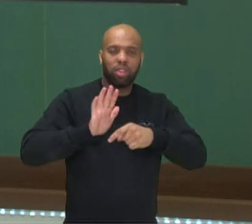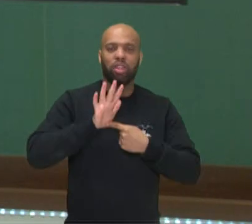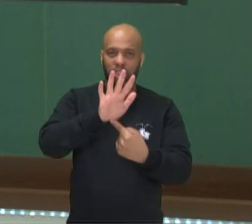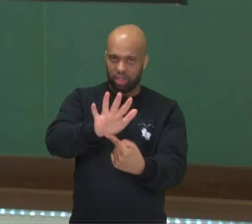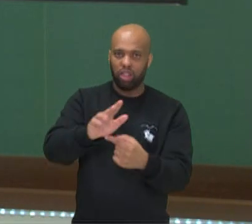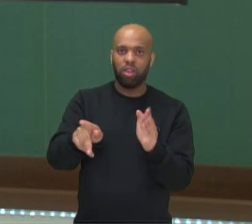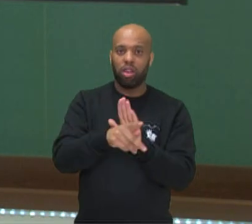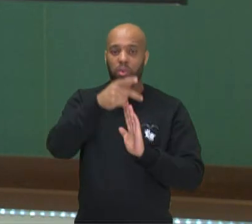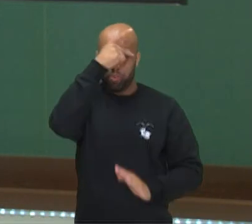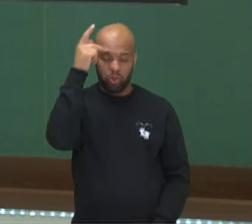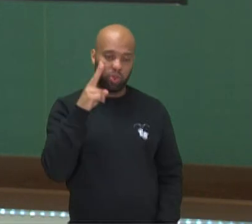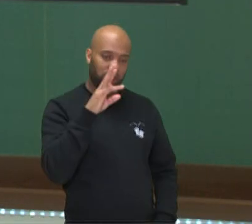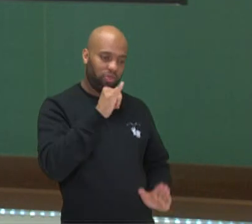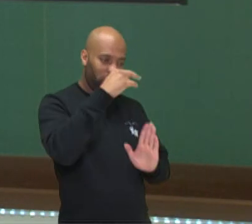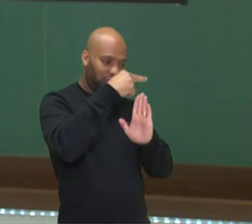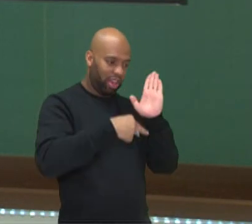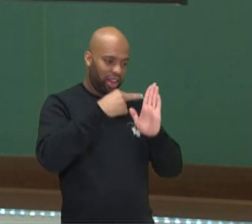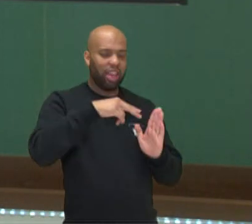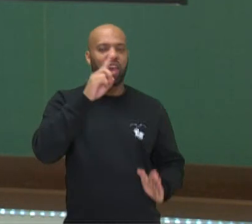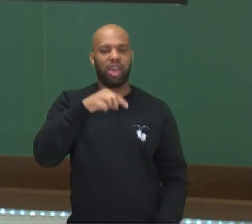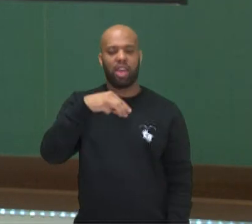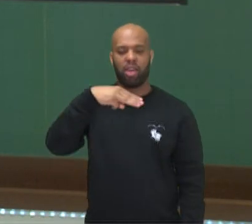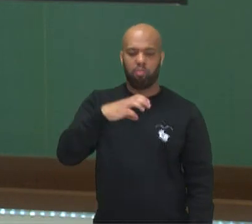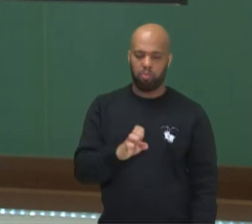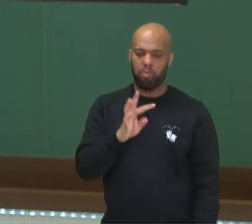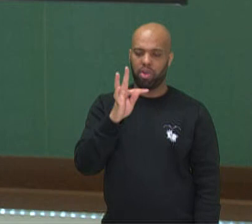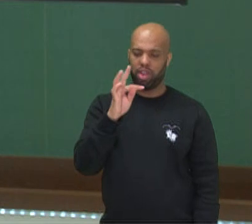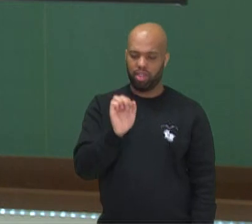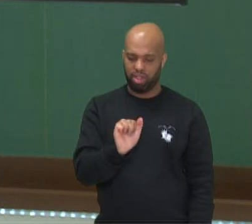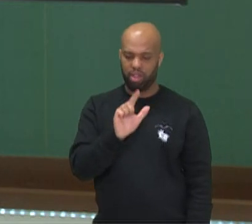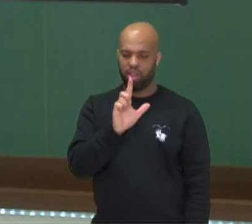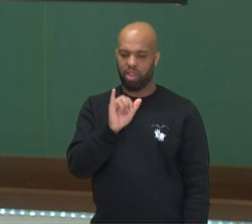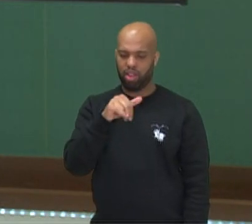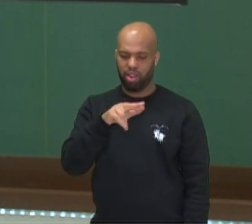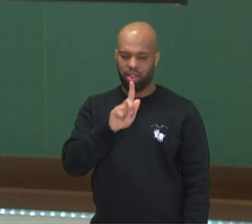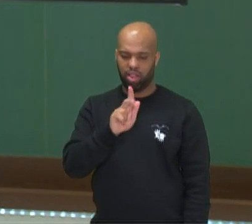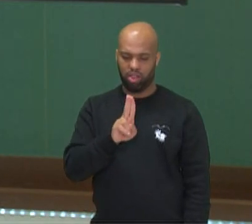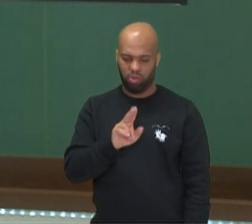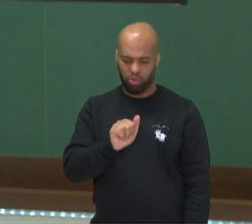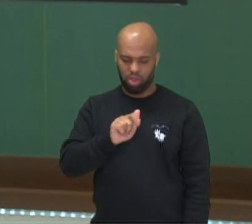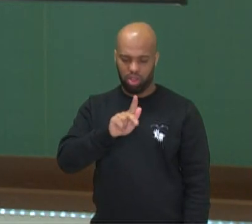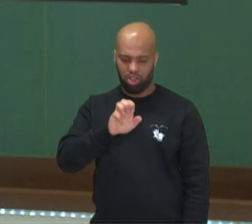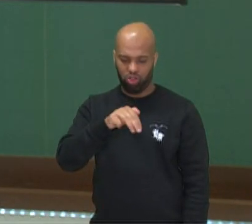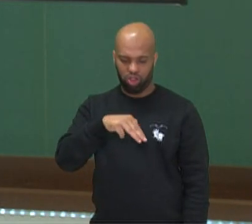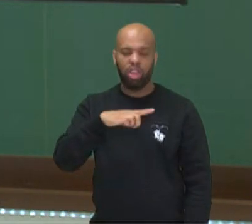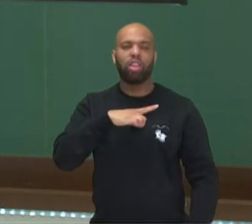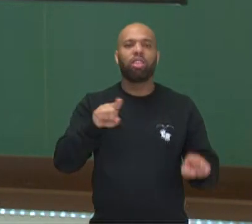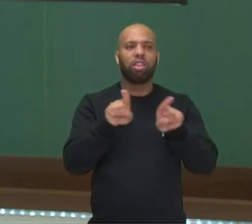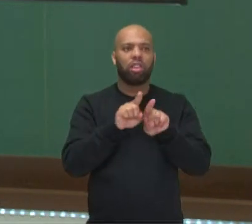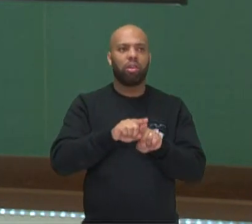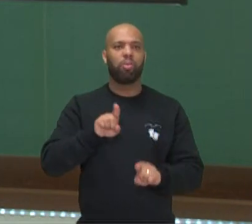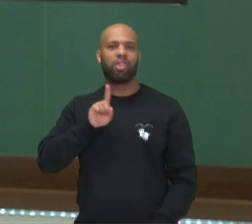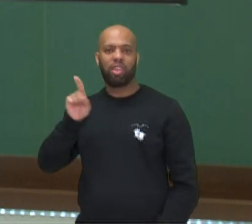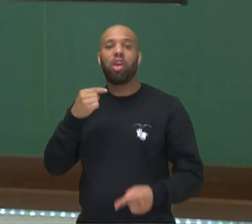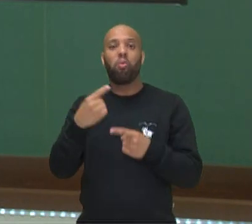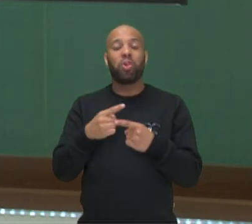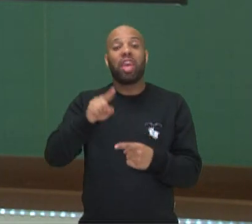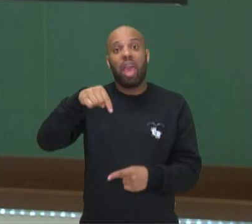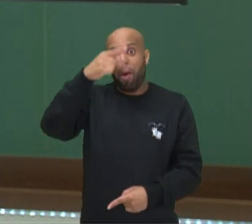apresentando para o leitor, a gente tem essa metalinguagem. E aqui também temos a presença da metalinguagem, né, porque se trata de um